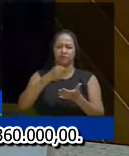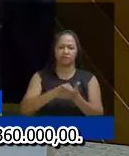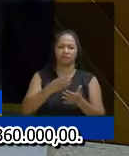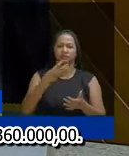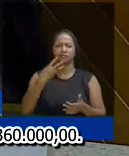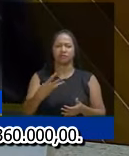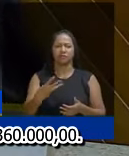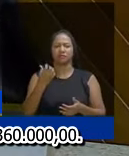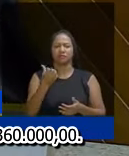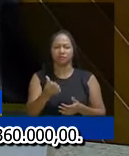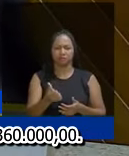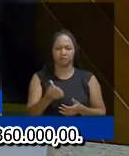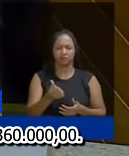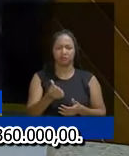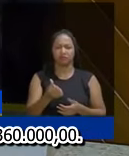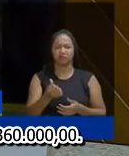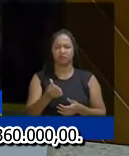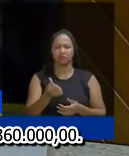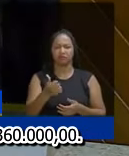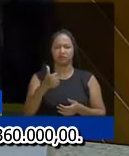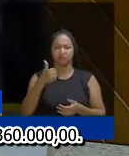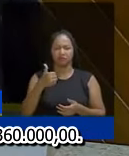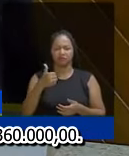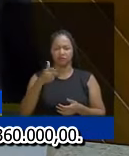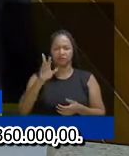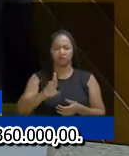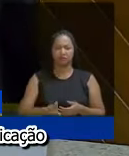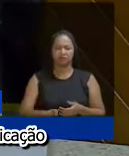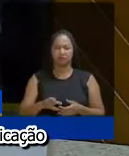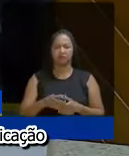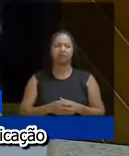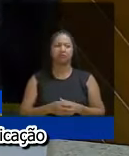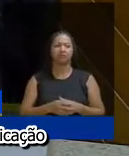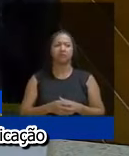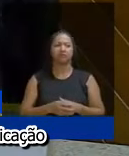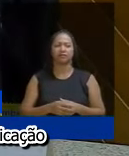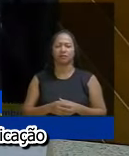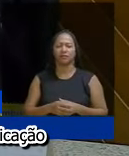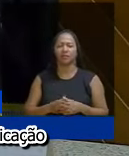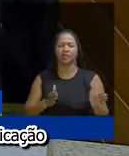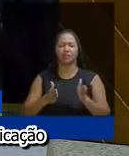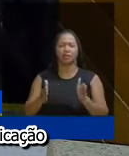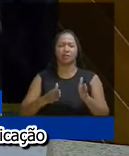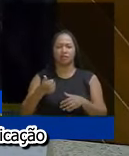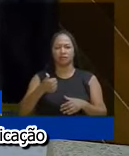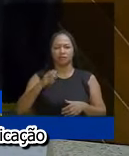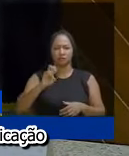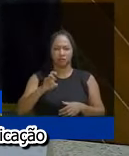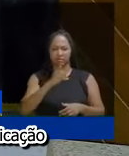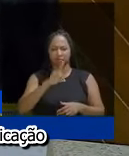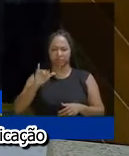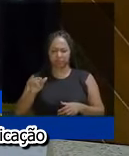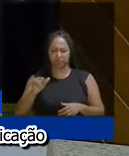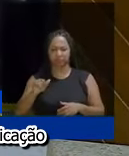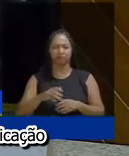R$ 360 mil, com a fixação do prazo de 15 dias a contar